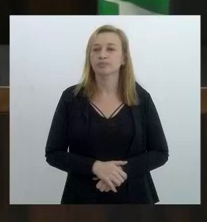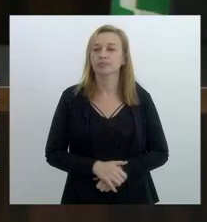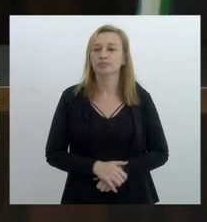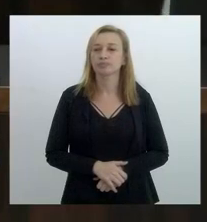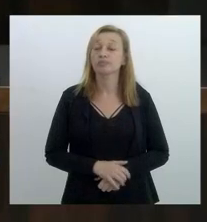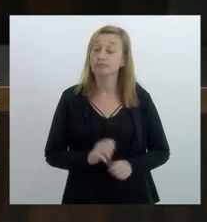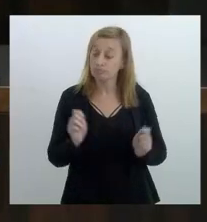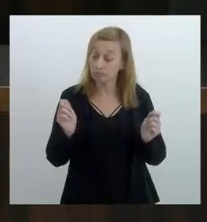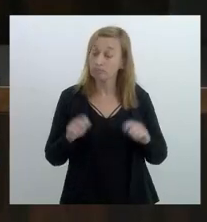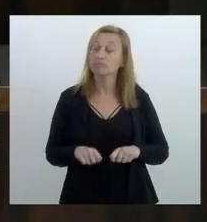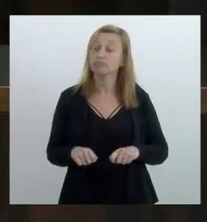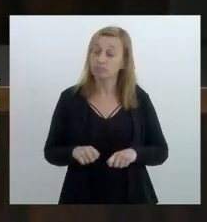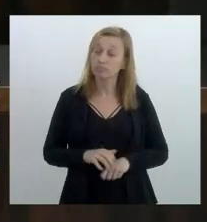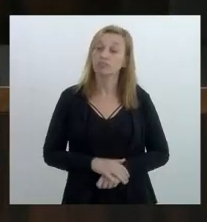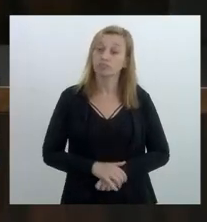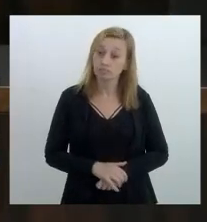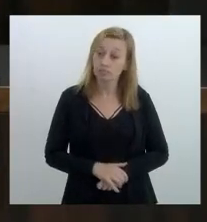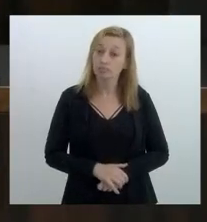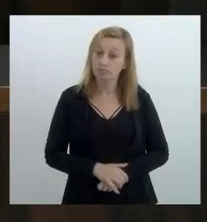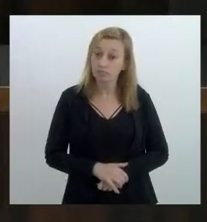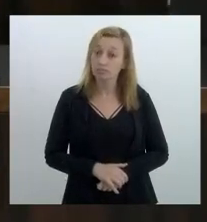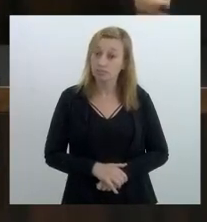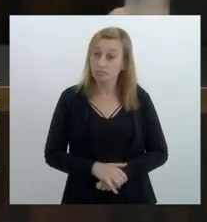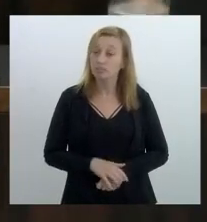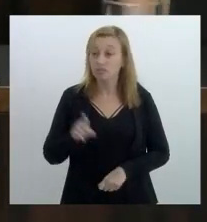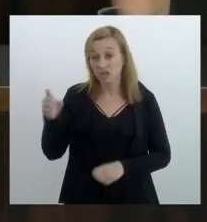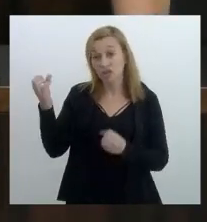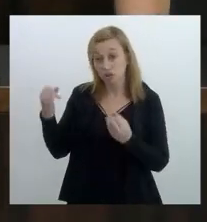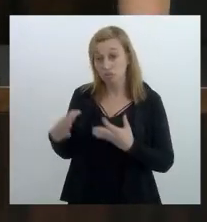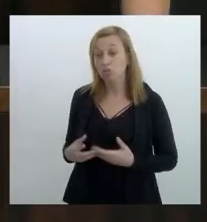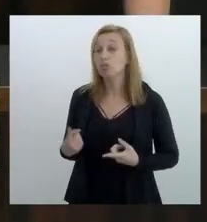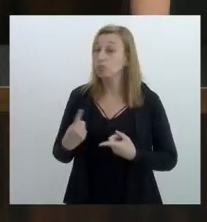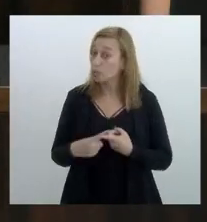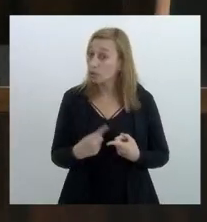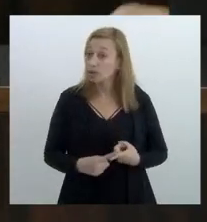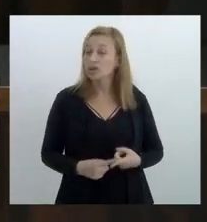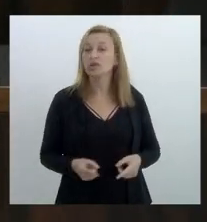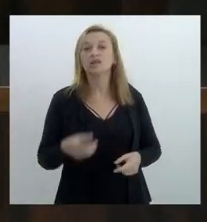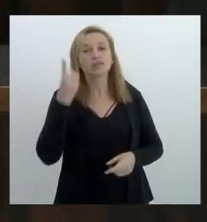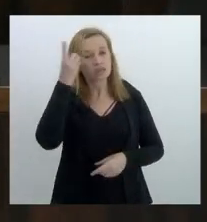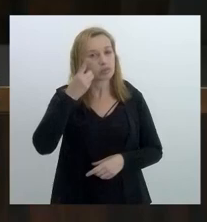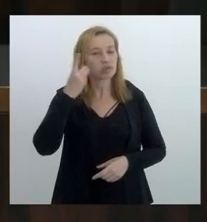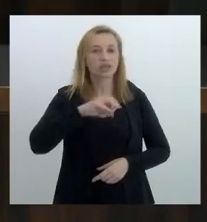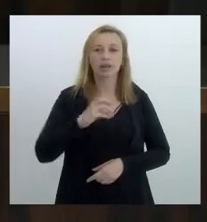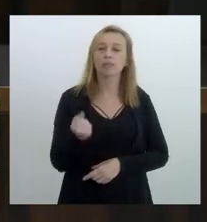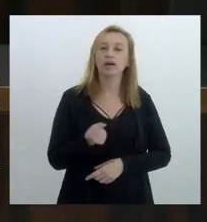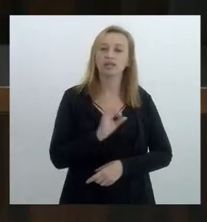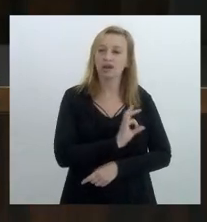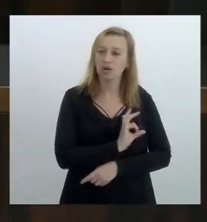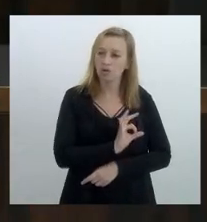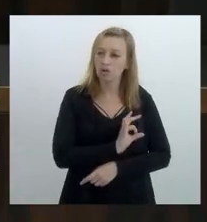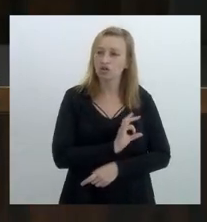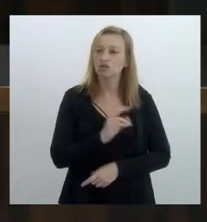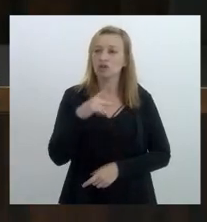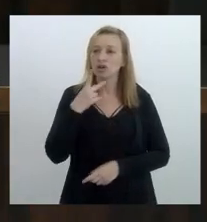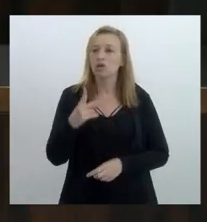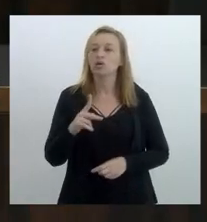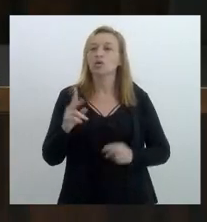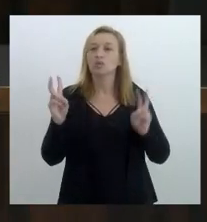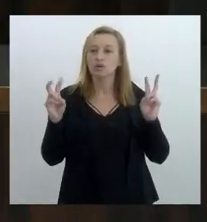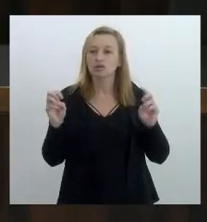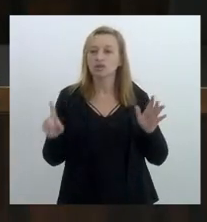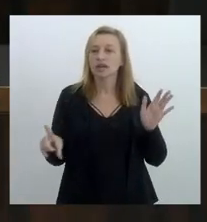que é possível, né? E ele explicou por quê. Deputada Marta Rocha levantou a questão da